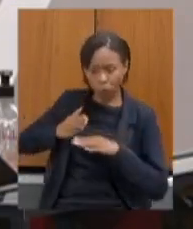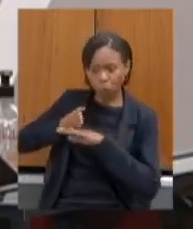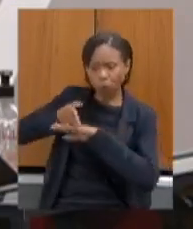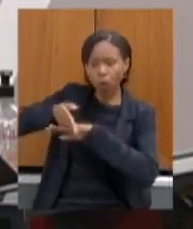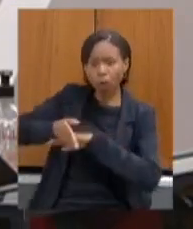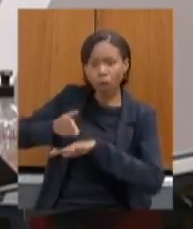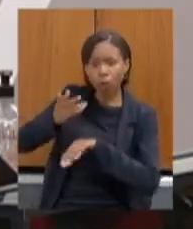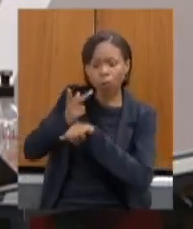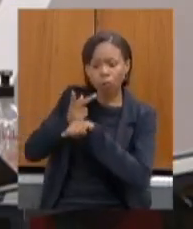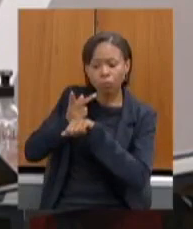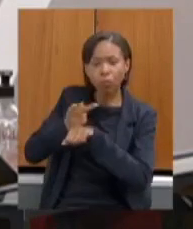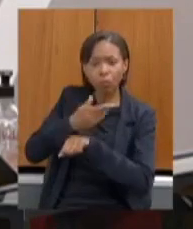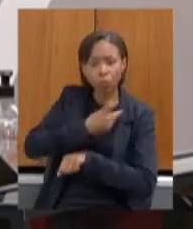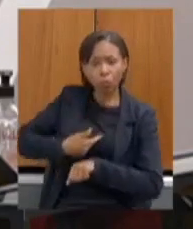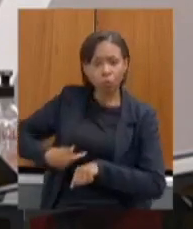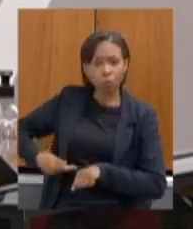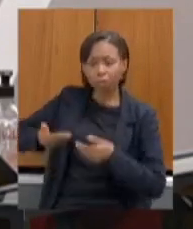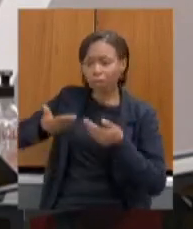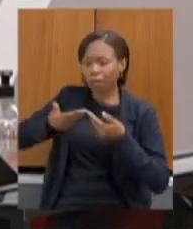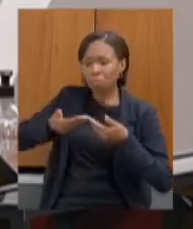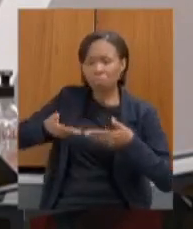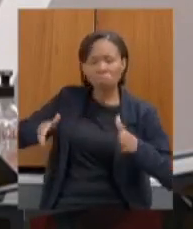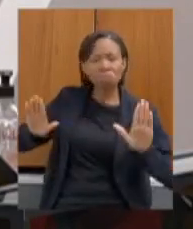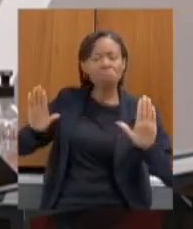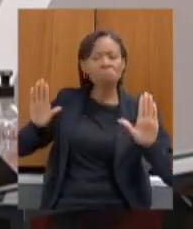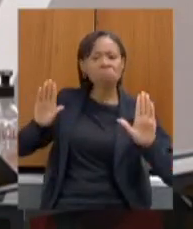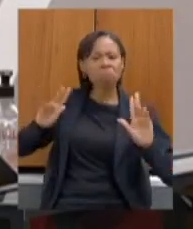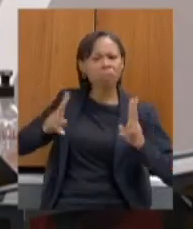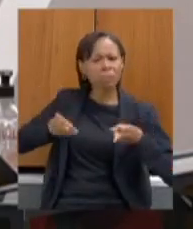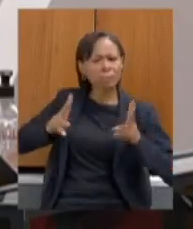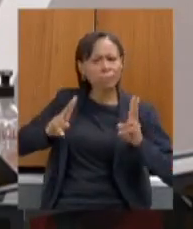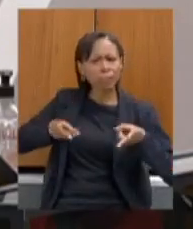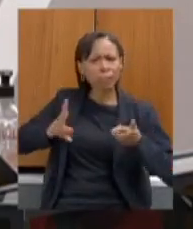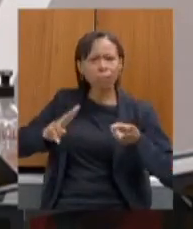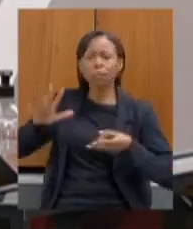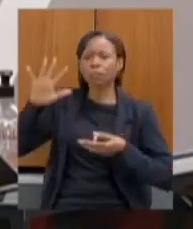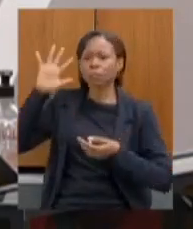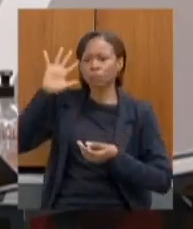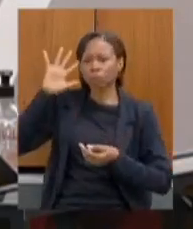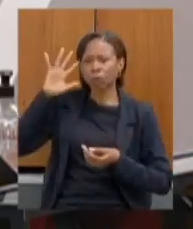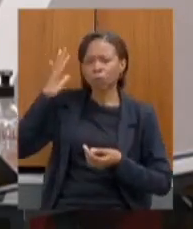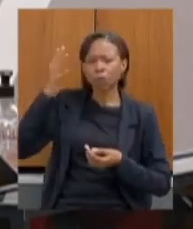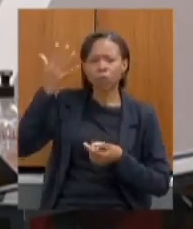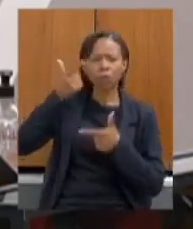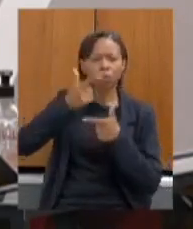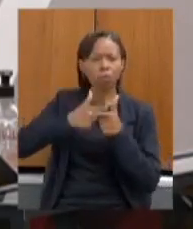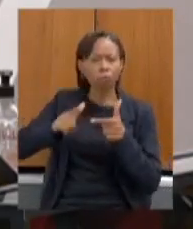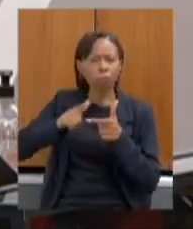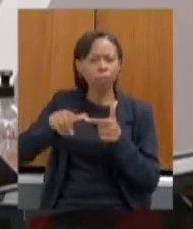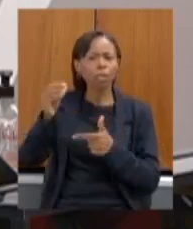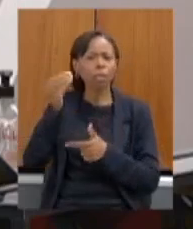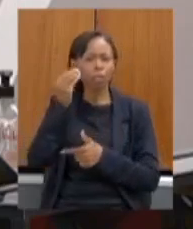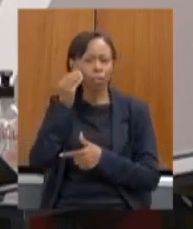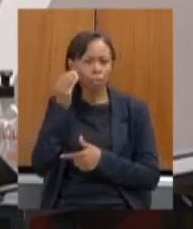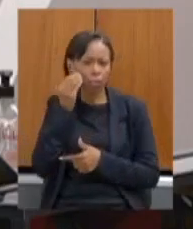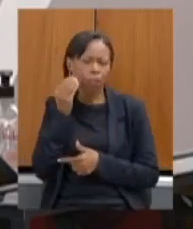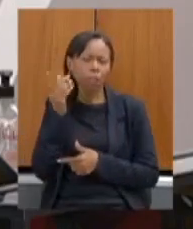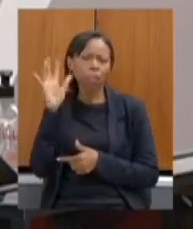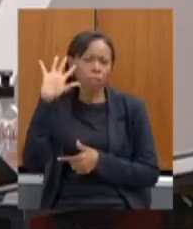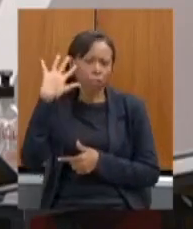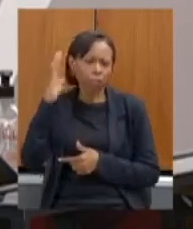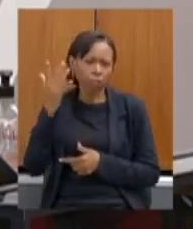estão sempre abertas, tentando resolver todos os problemas. Eu quero que você leve